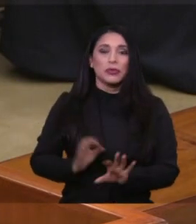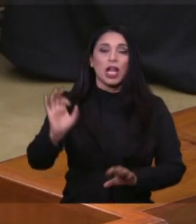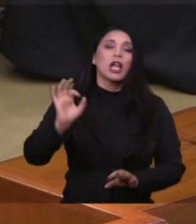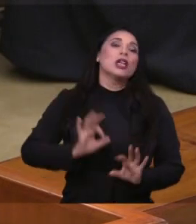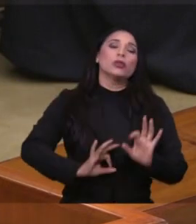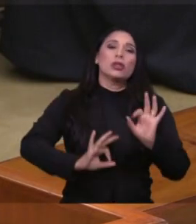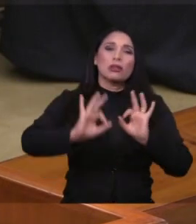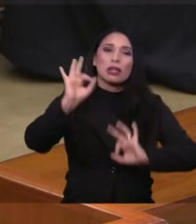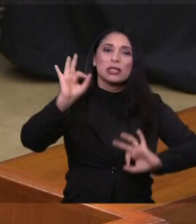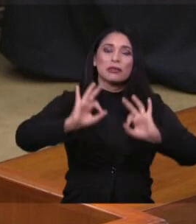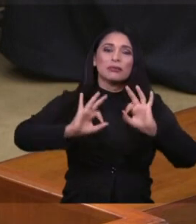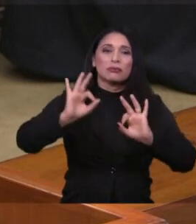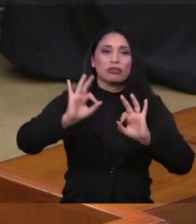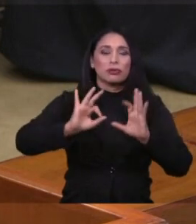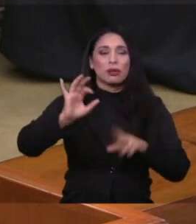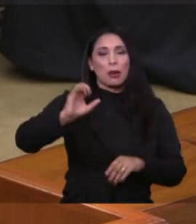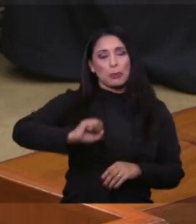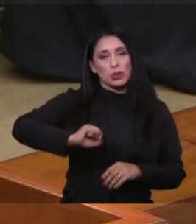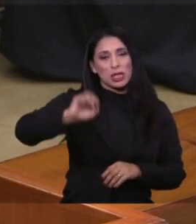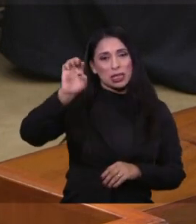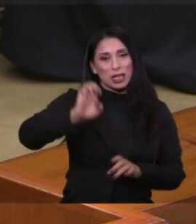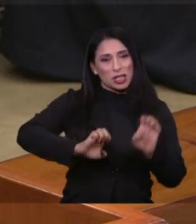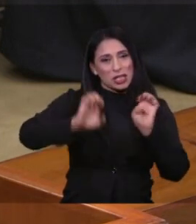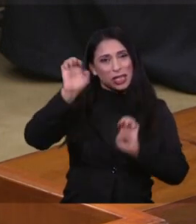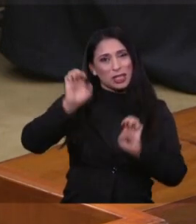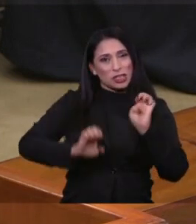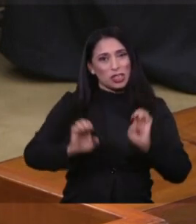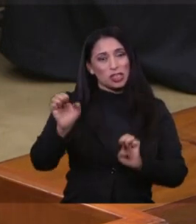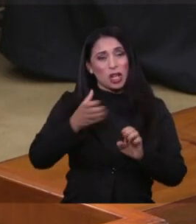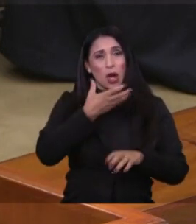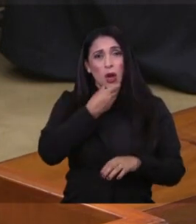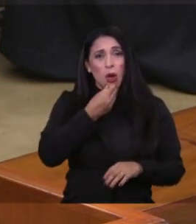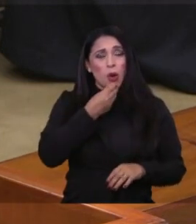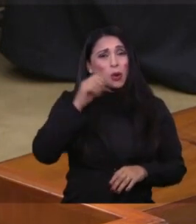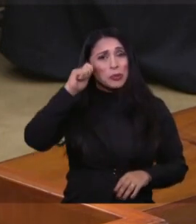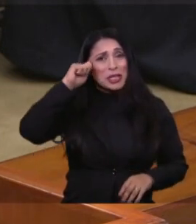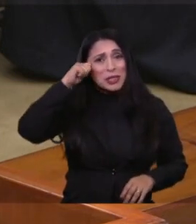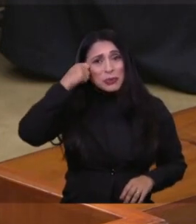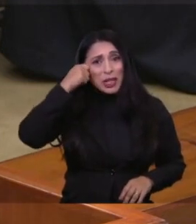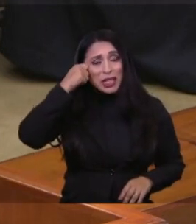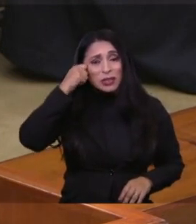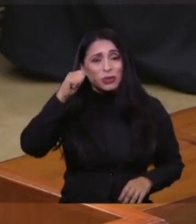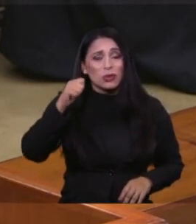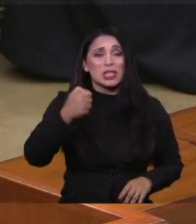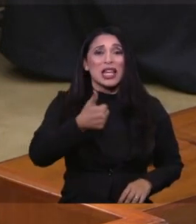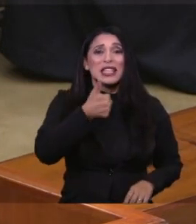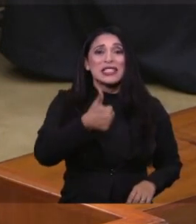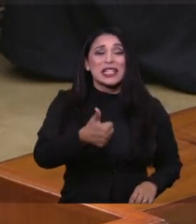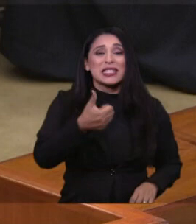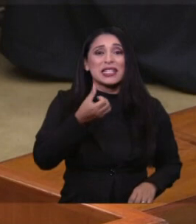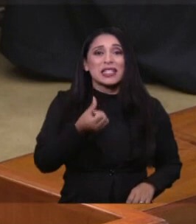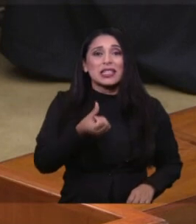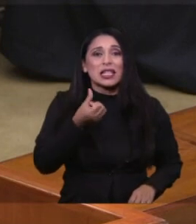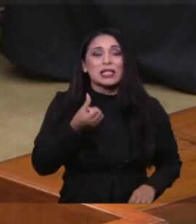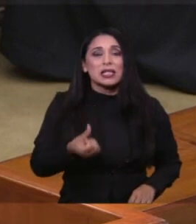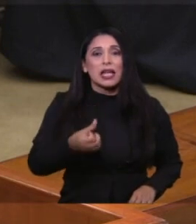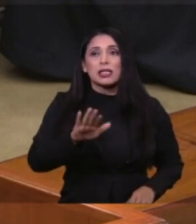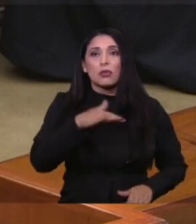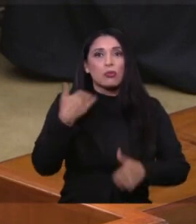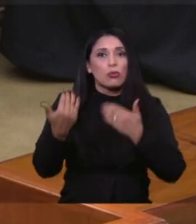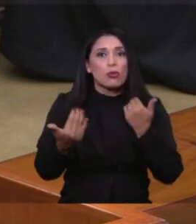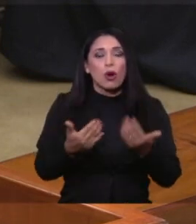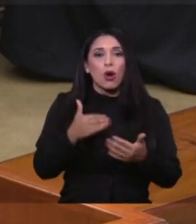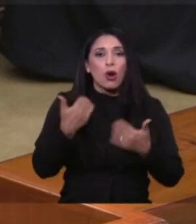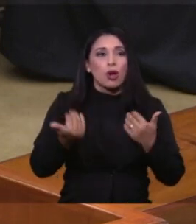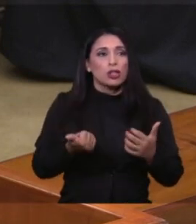mortes violentas entre esses dois grupos, homens negros chegam a ter uma taxa de mortalidade de 166 mortes por